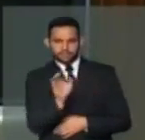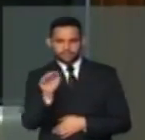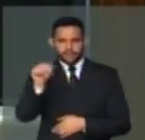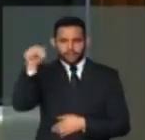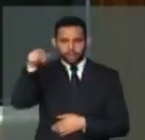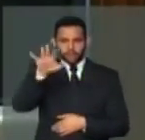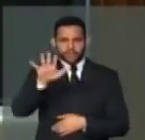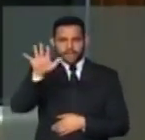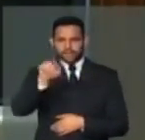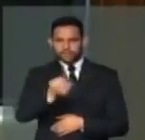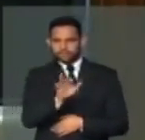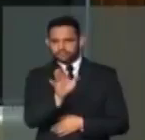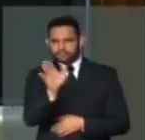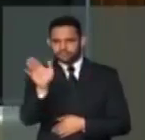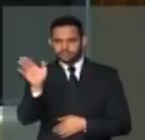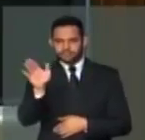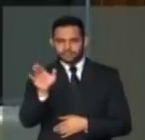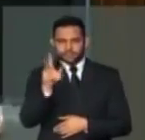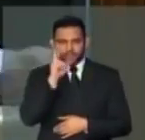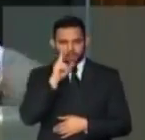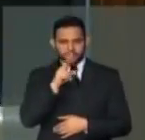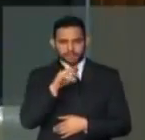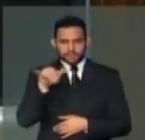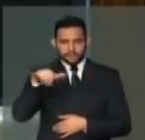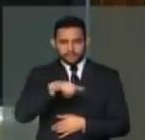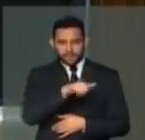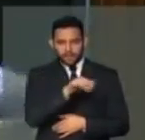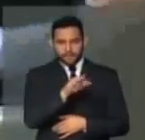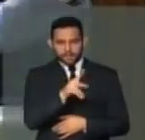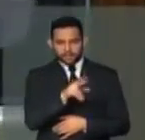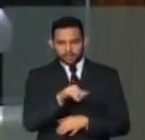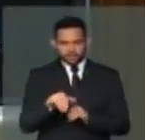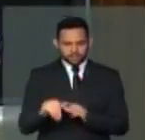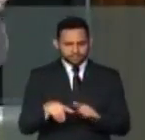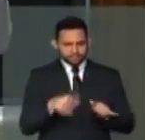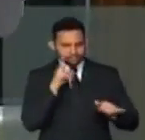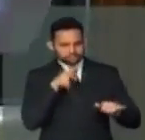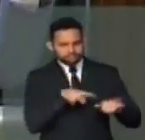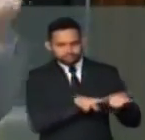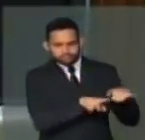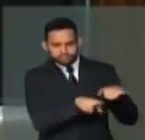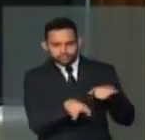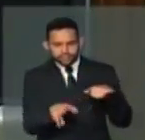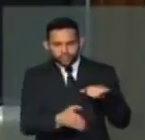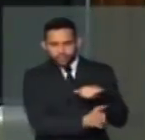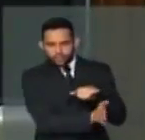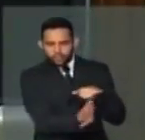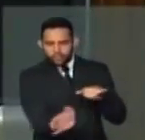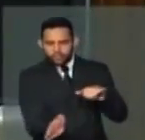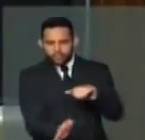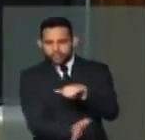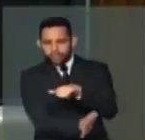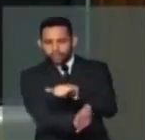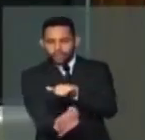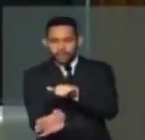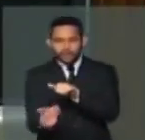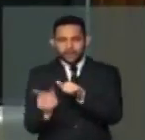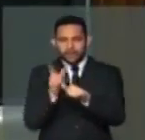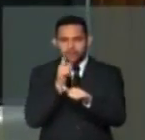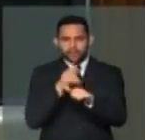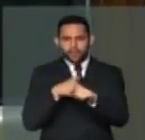para o Nordeste. Você sai de avião daqui para Petrolina, são curvas e mais curvas para esse rio descer